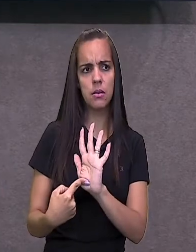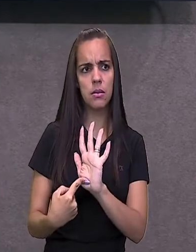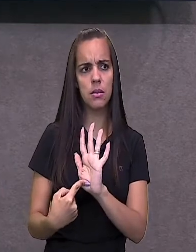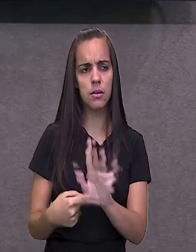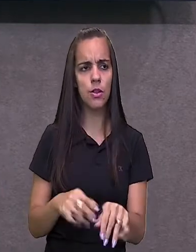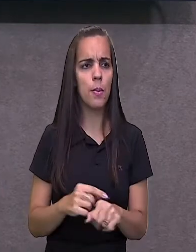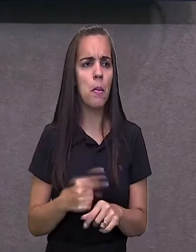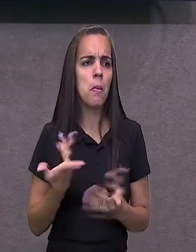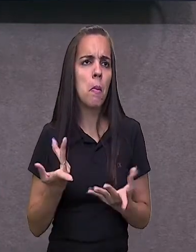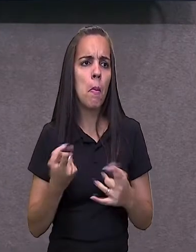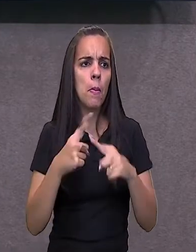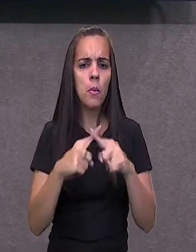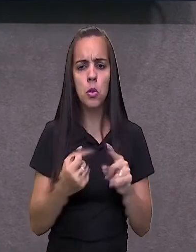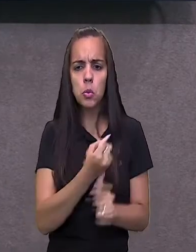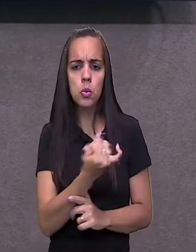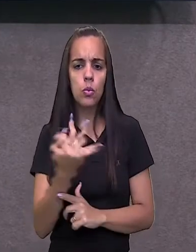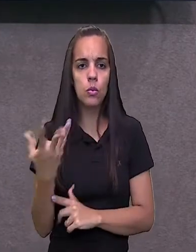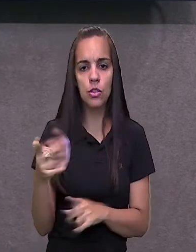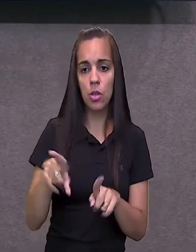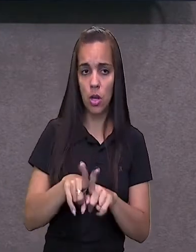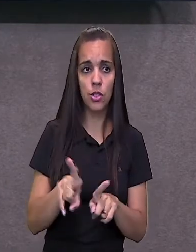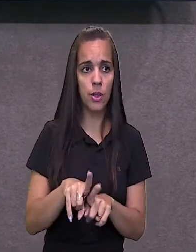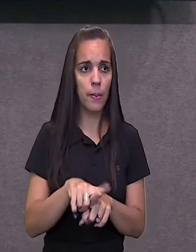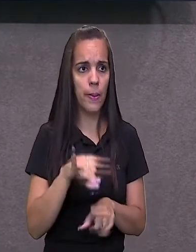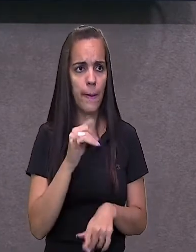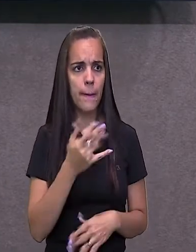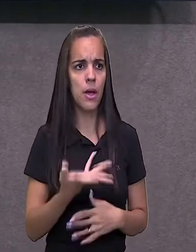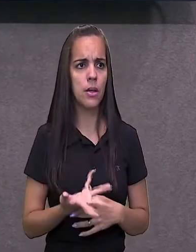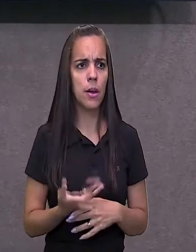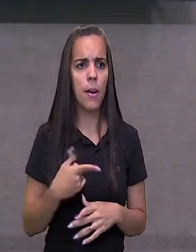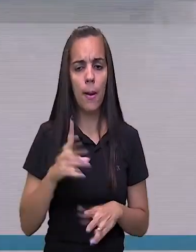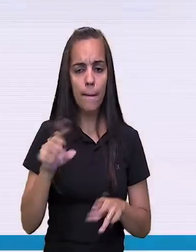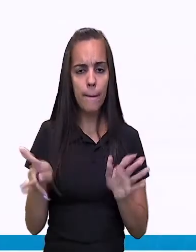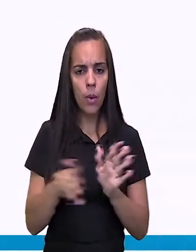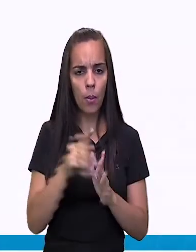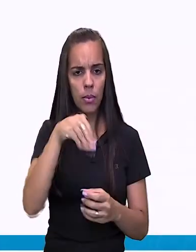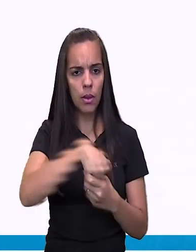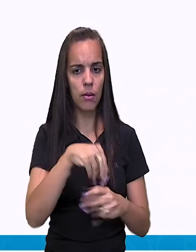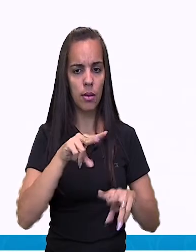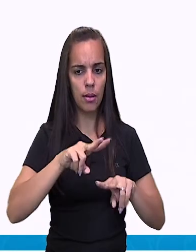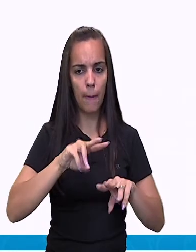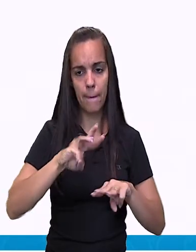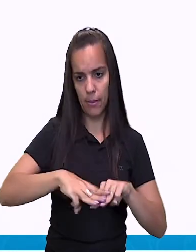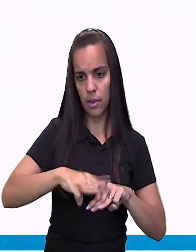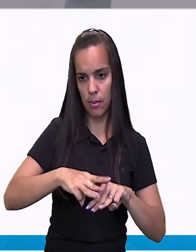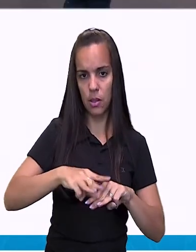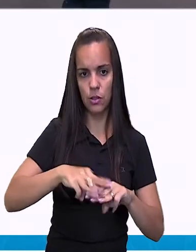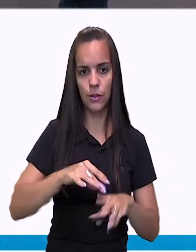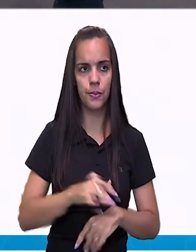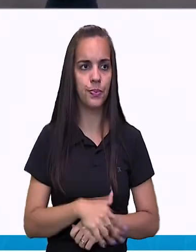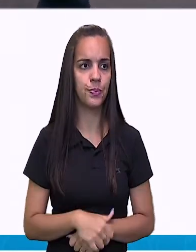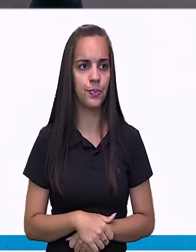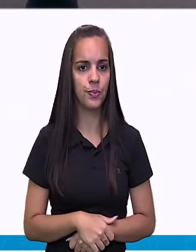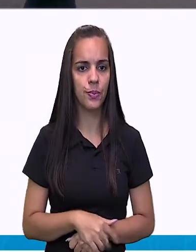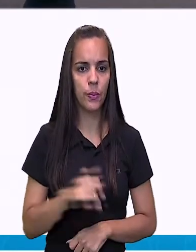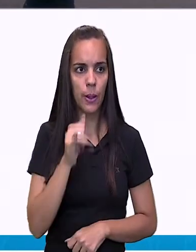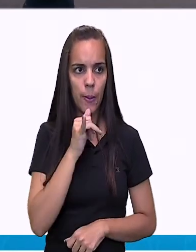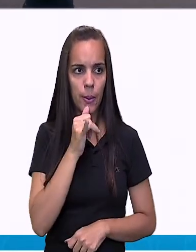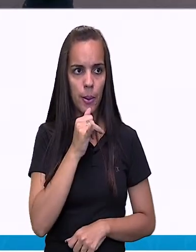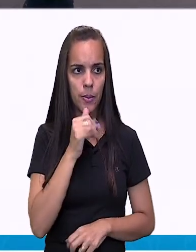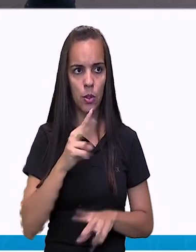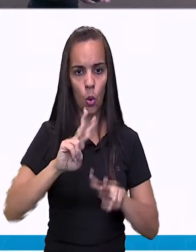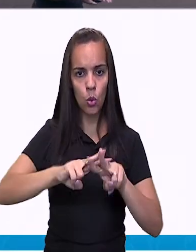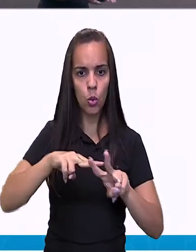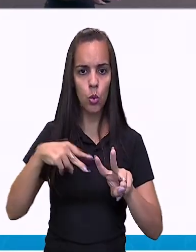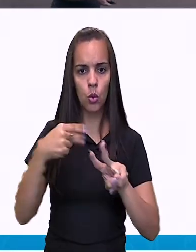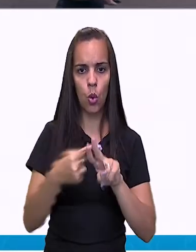proporcionais de uma quantidade, não é mesmo? Lembra lá da matemática um pouquinho, ó? Eu digo dobro, quer dizer então que se multiplica